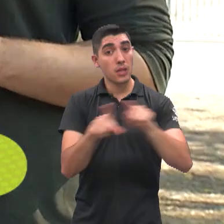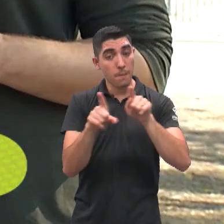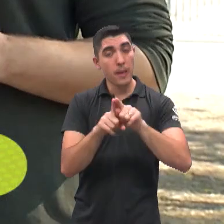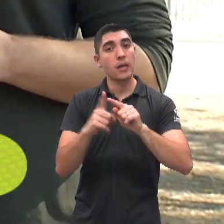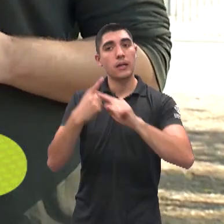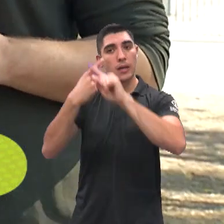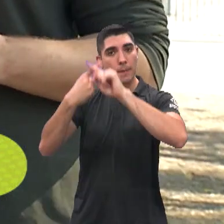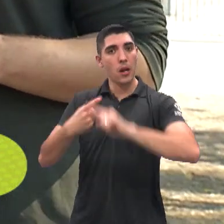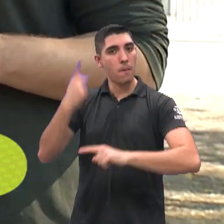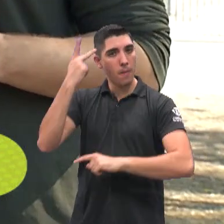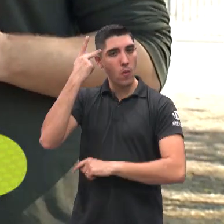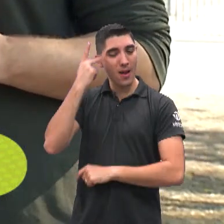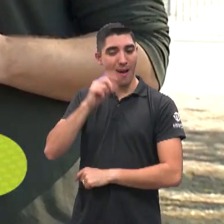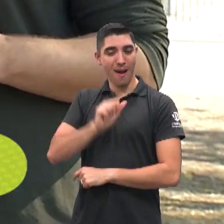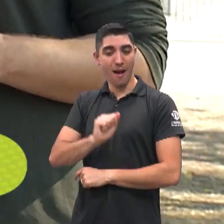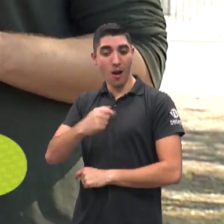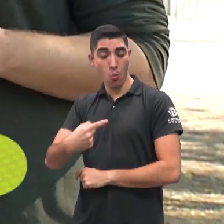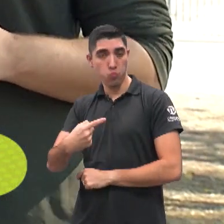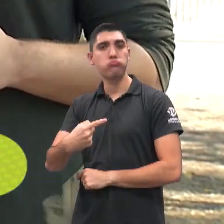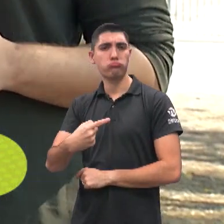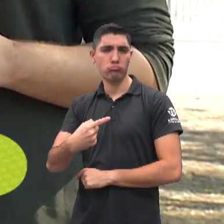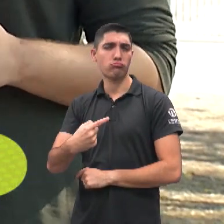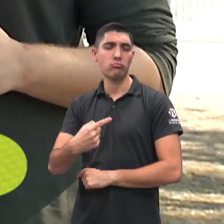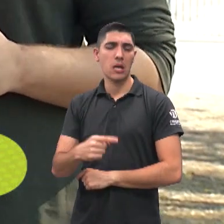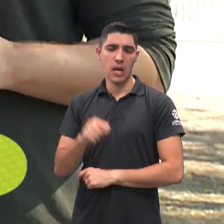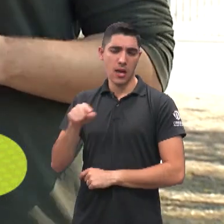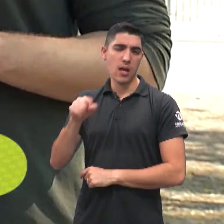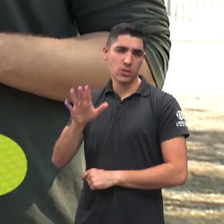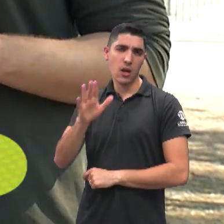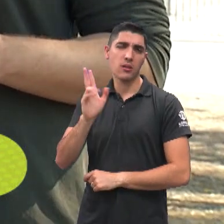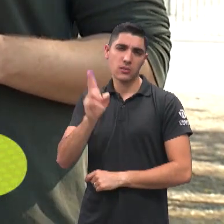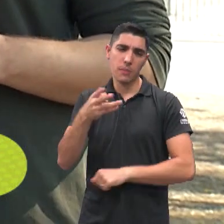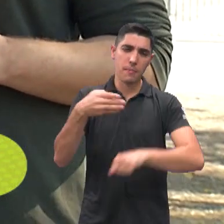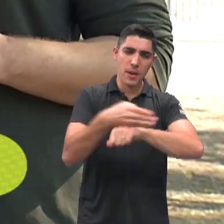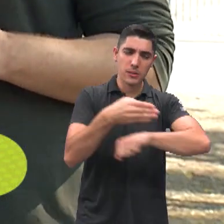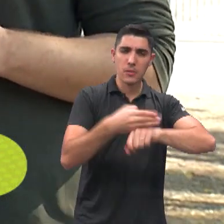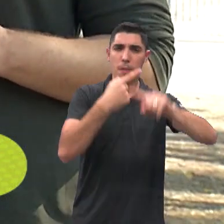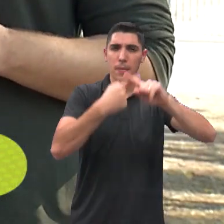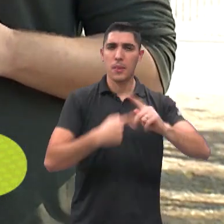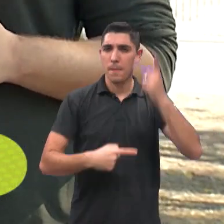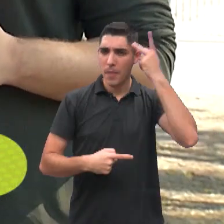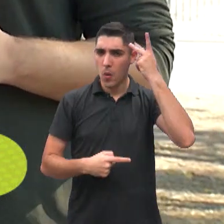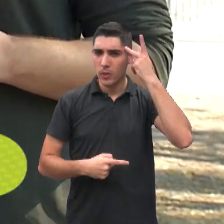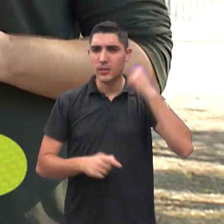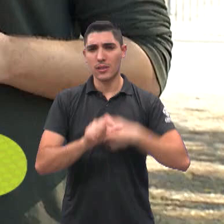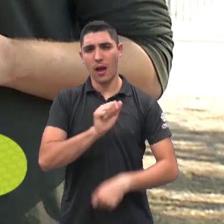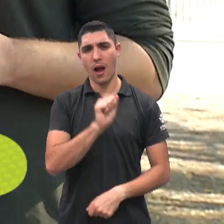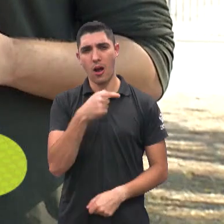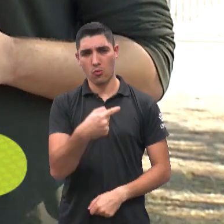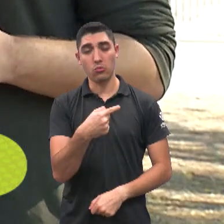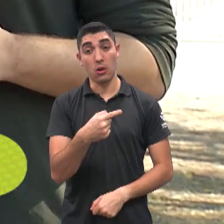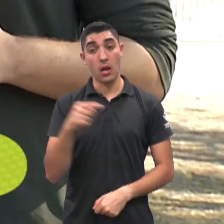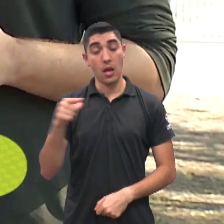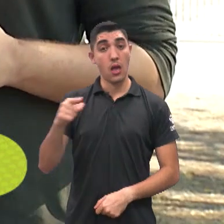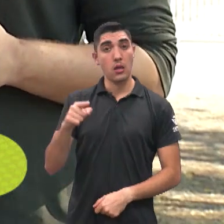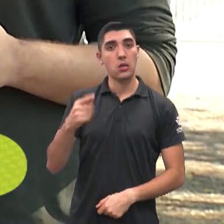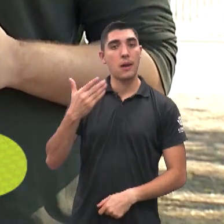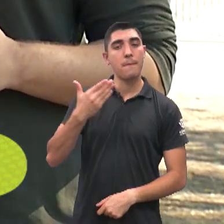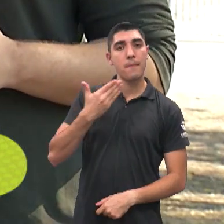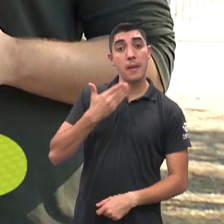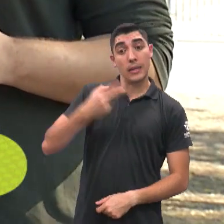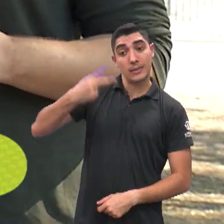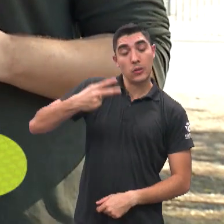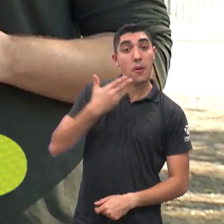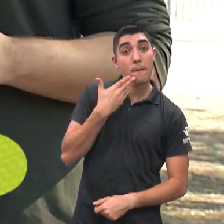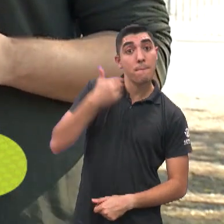deste ano. É um time que figurou pela Série A1, que figura pela Série A1 nas últimas temporadas, fez a 2ª melhor campanha no geral, então foi